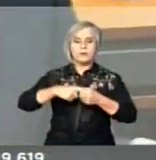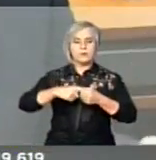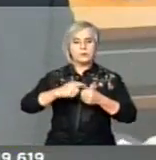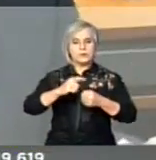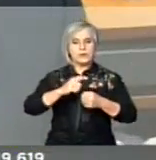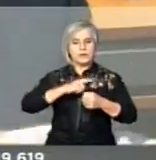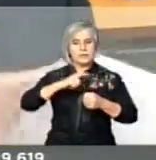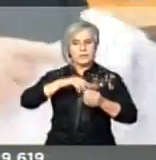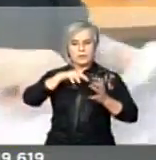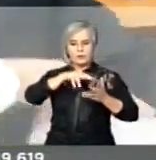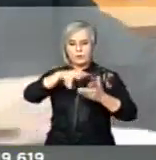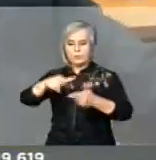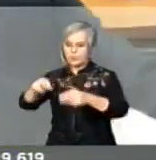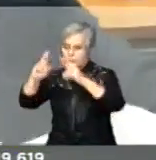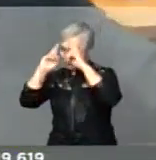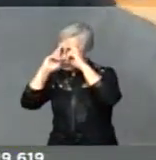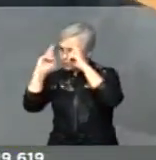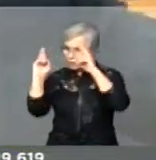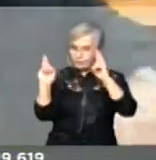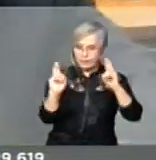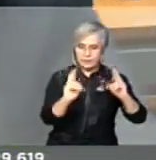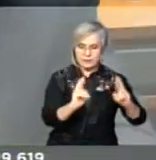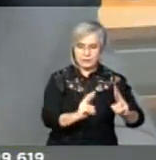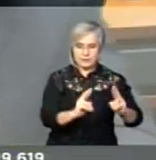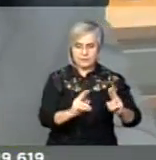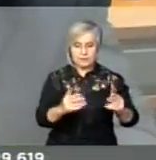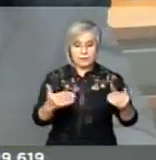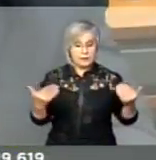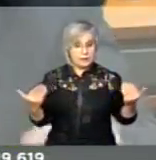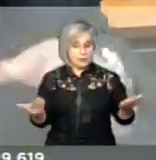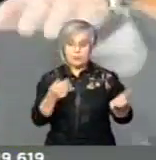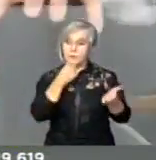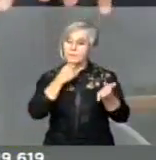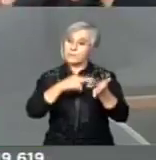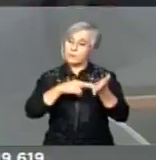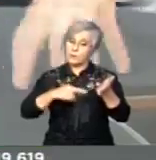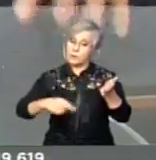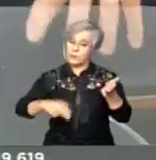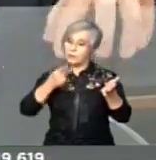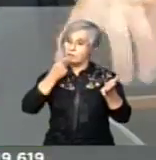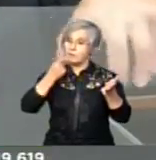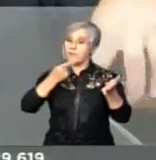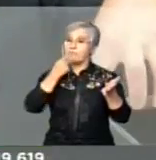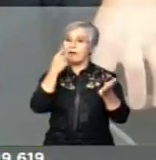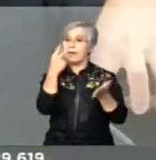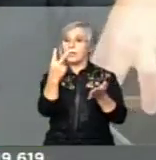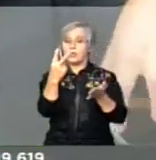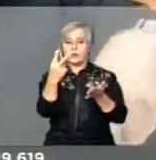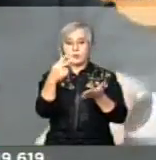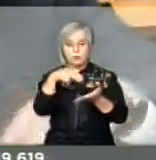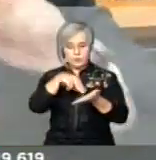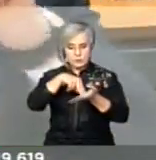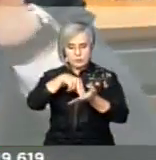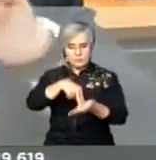das nações. E aí, o nobre relator sustenta sobre dois